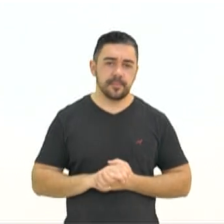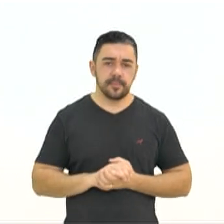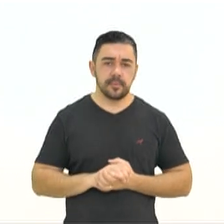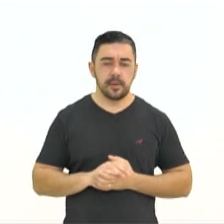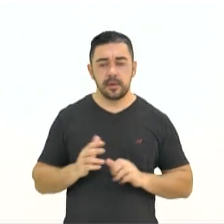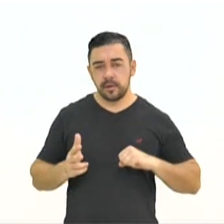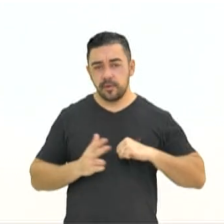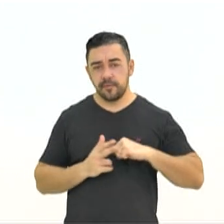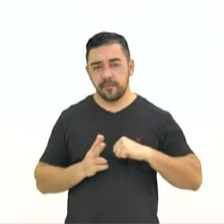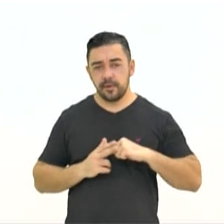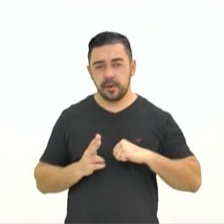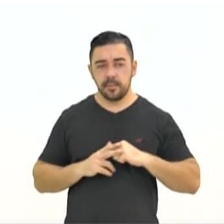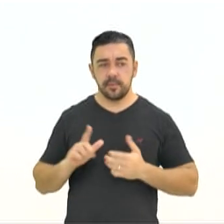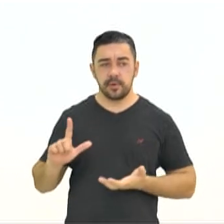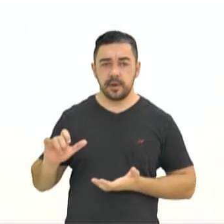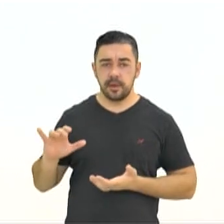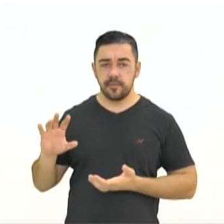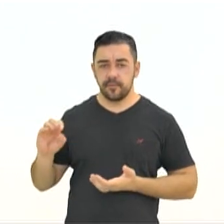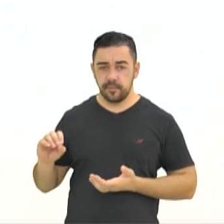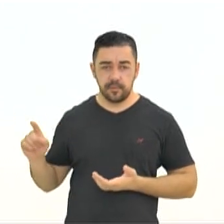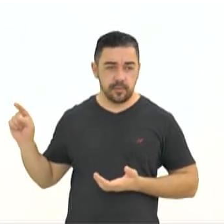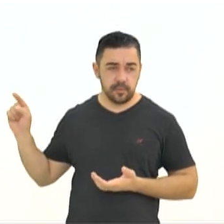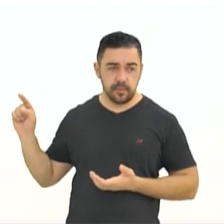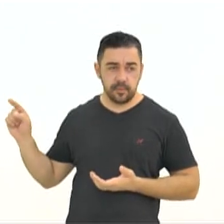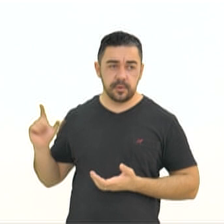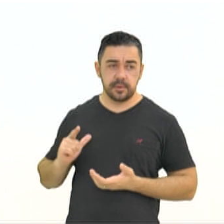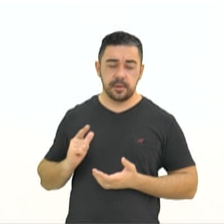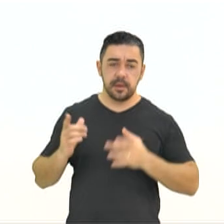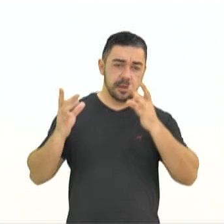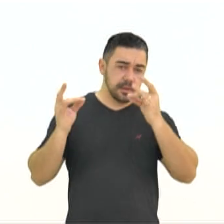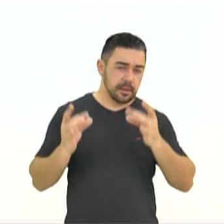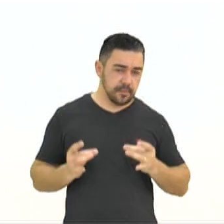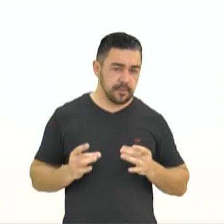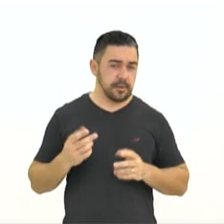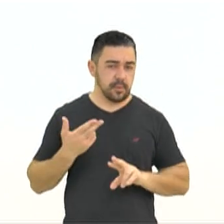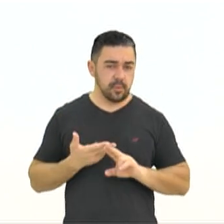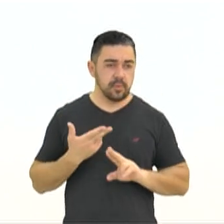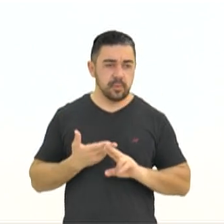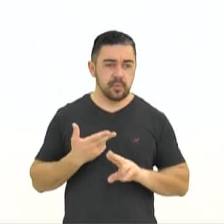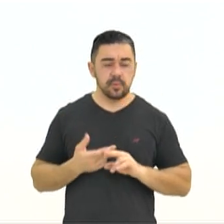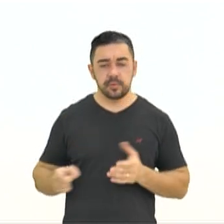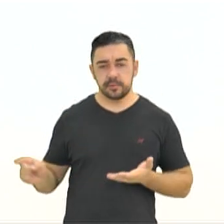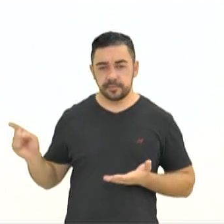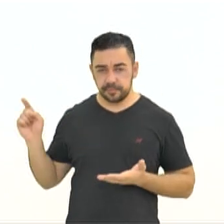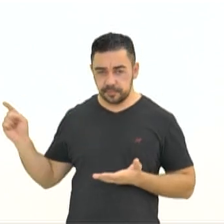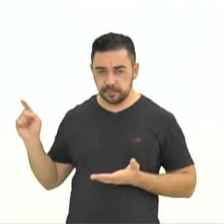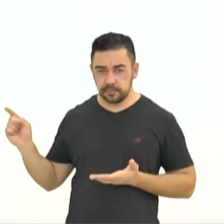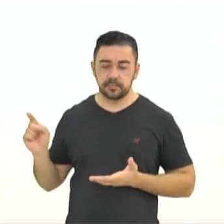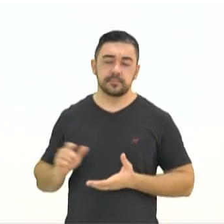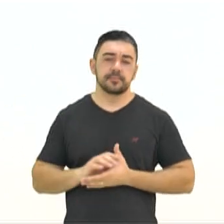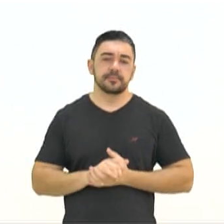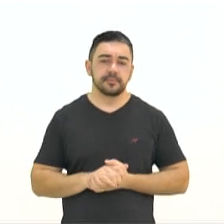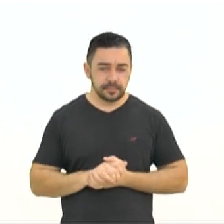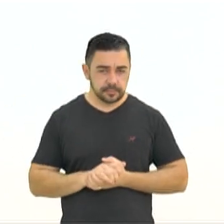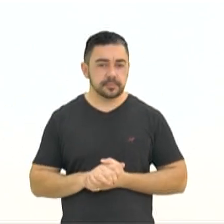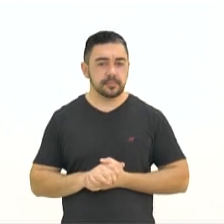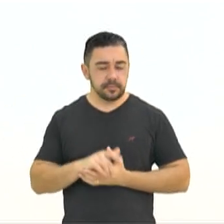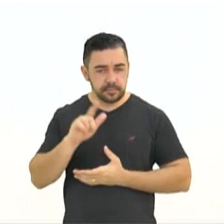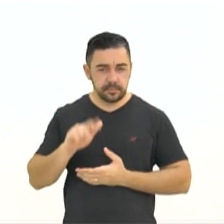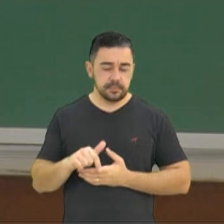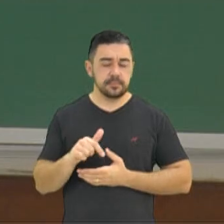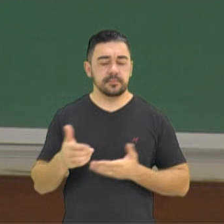verbo llevar. Então, esses verbos, para fazer as descrições físicas, geralmente são utilizados ali no presente